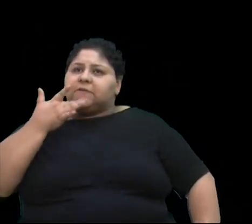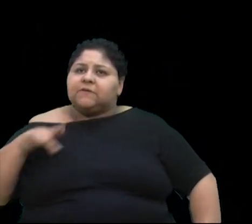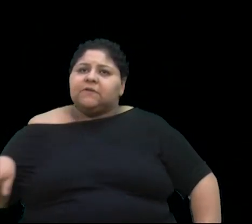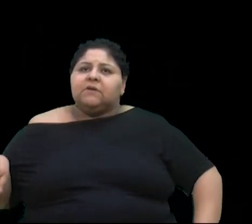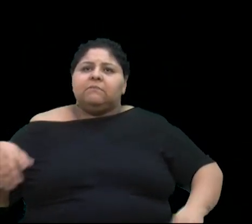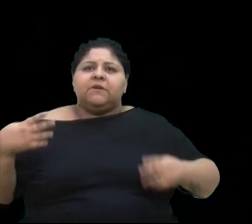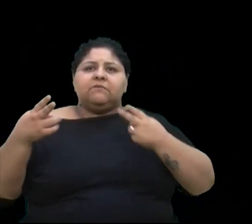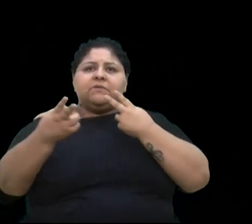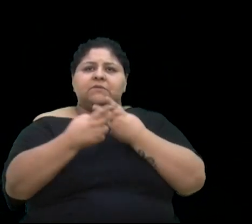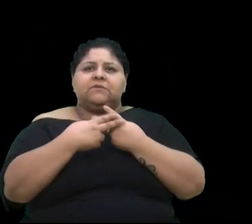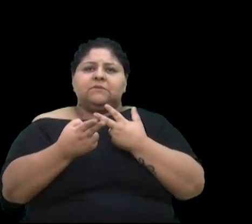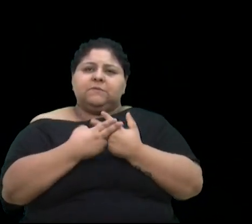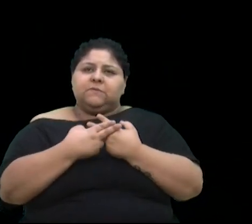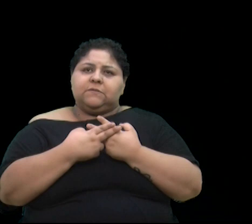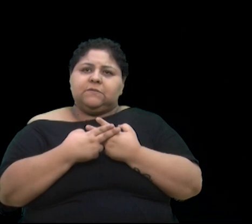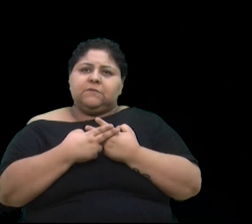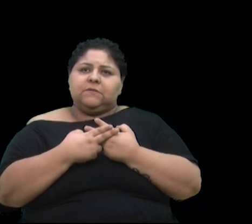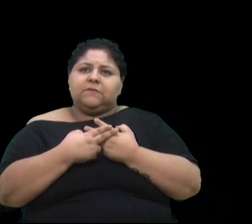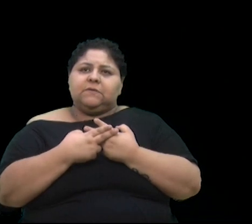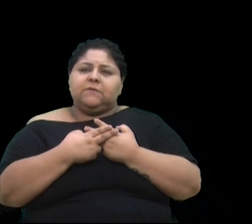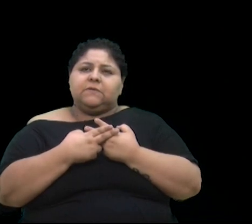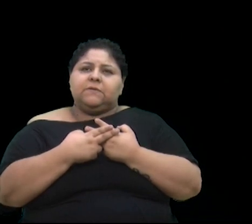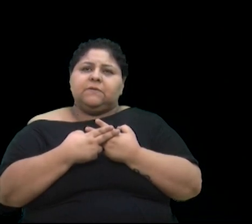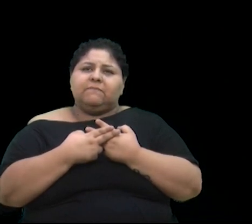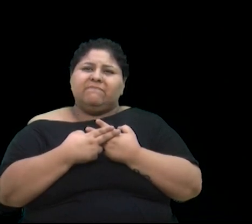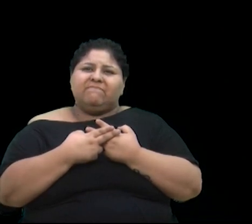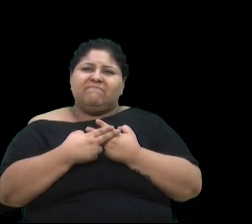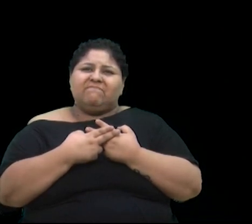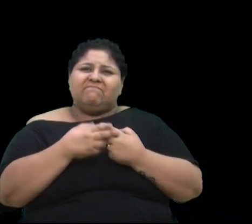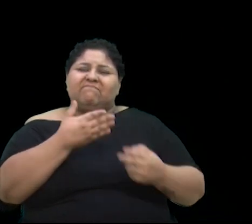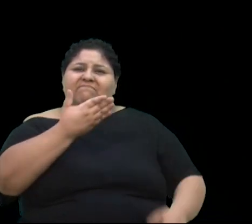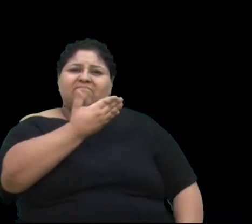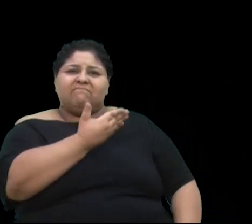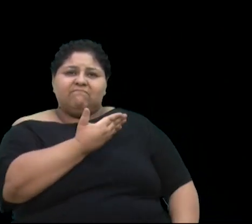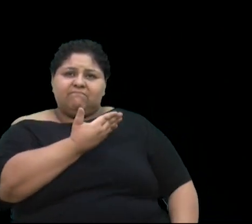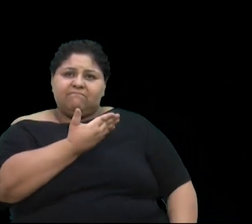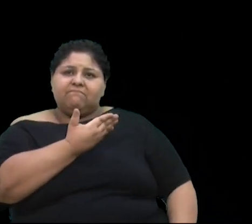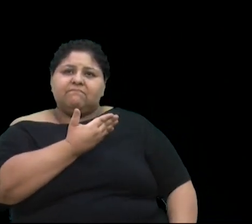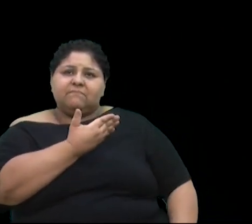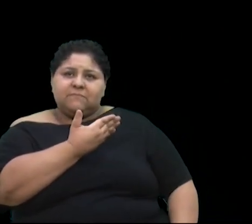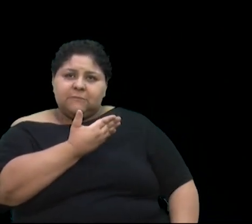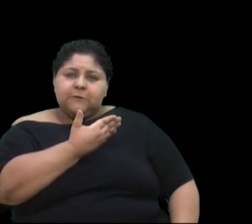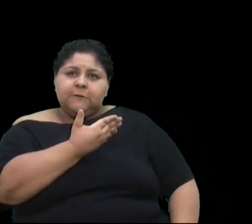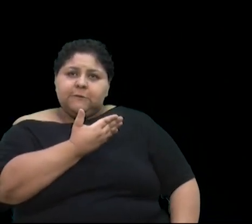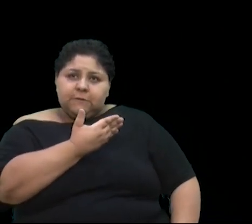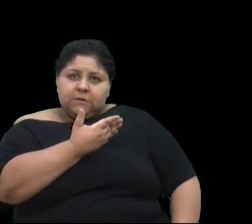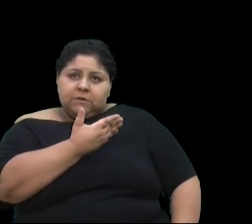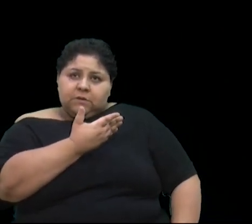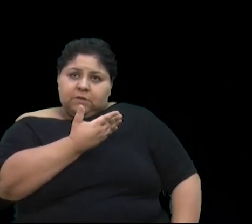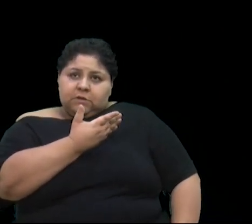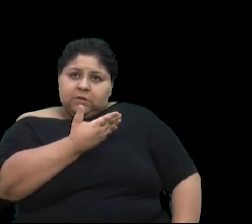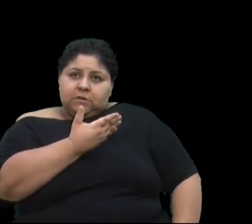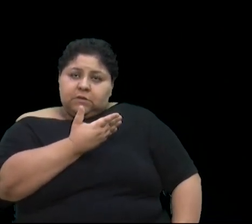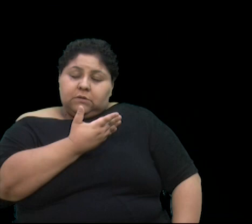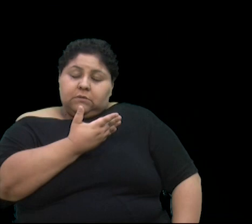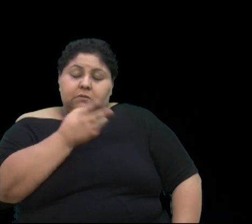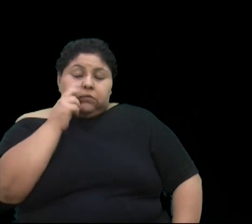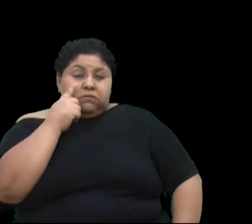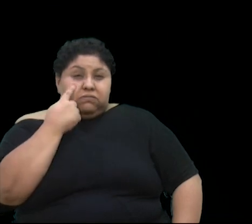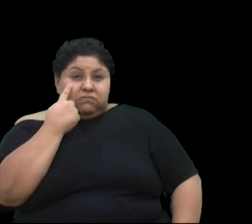enjauladas. Não vou trazer vídeo de morte de criança e de mulher, porque pelo amor de Deus, né? Olha isso